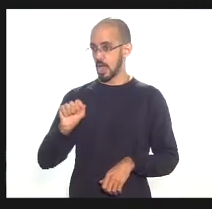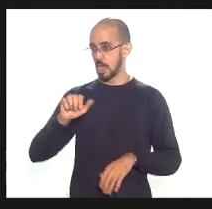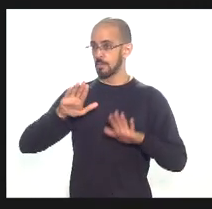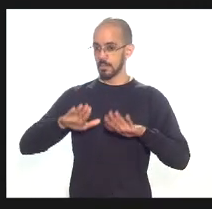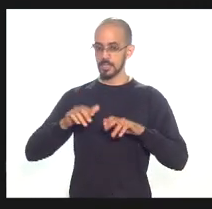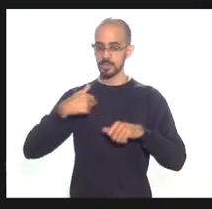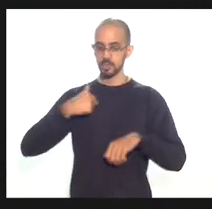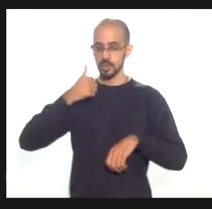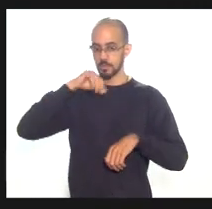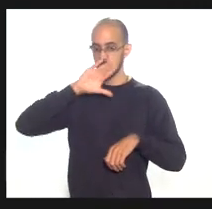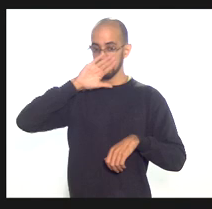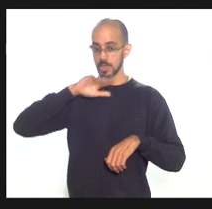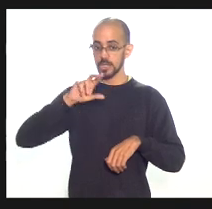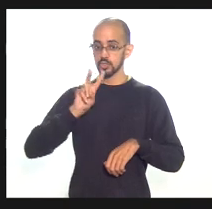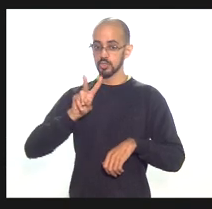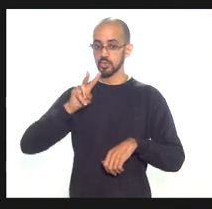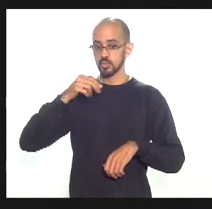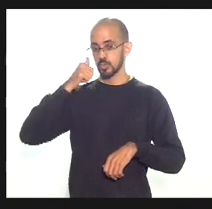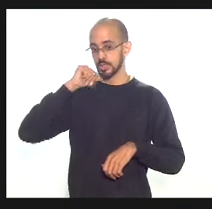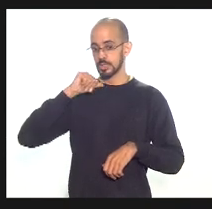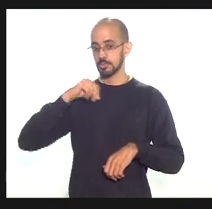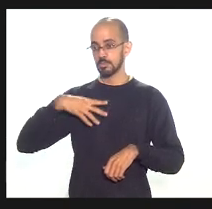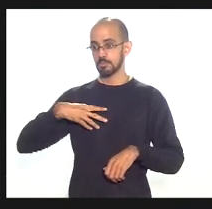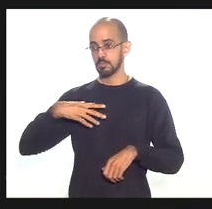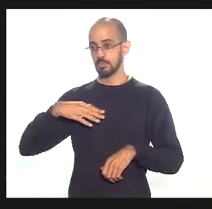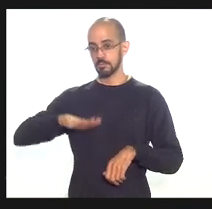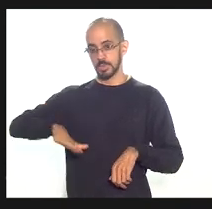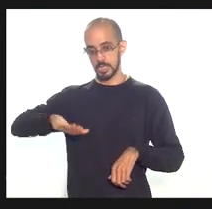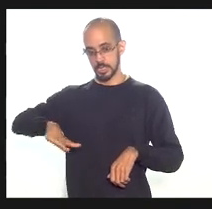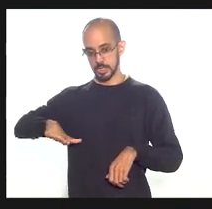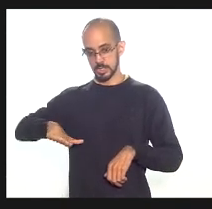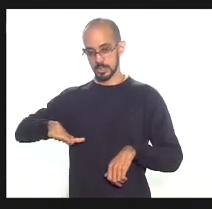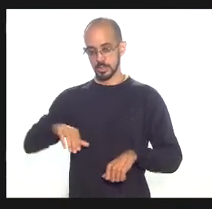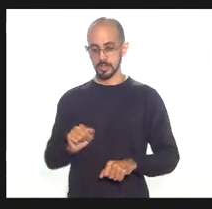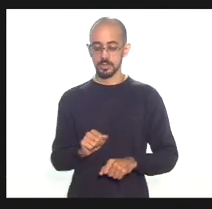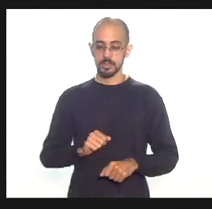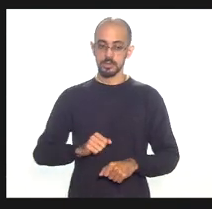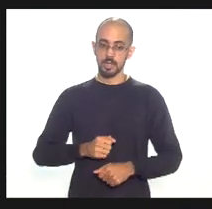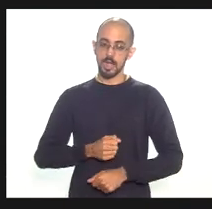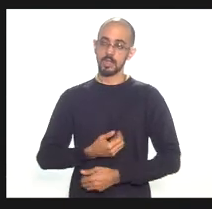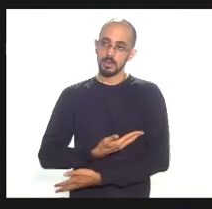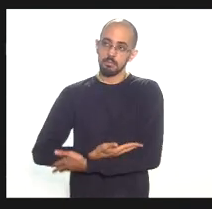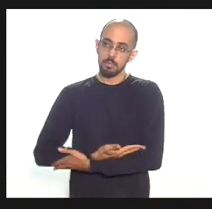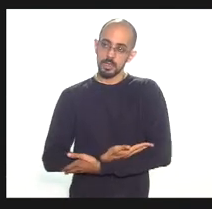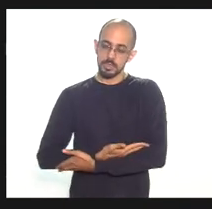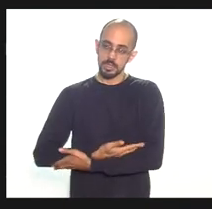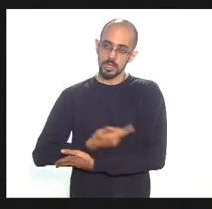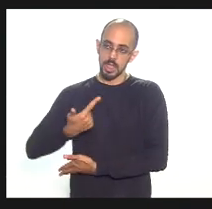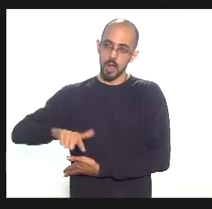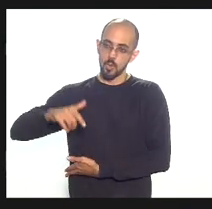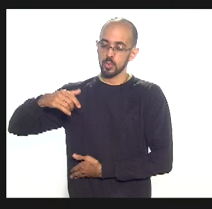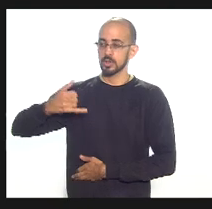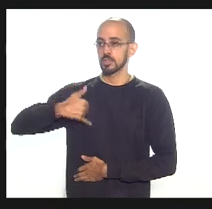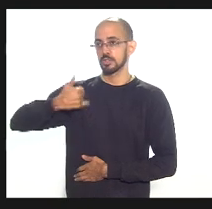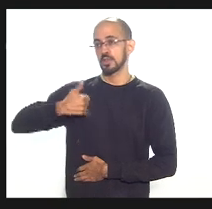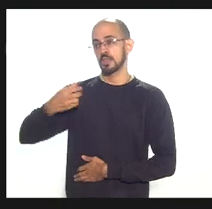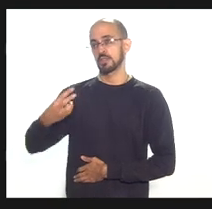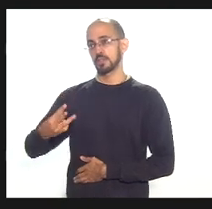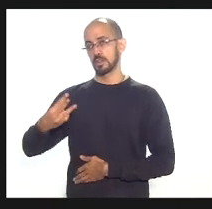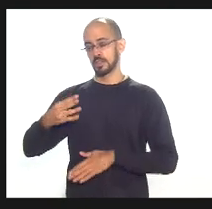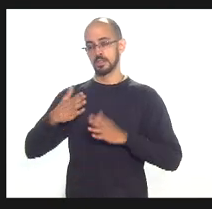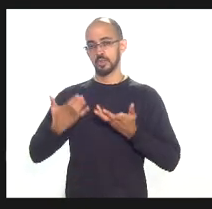mãe de duas meninas Micaela de 10 anos e Manoela de 3 meses e eu queria iniciar as minhas falas falando